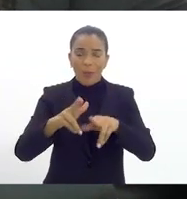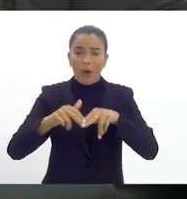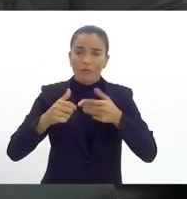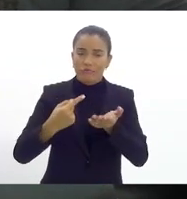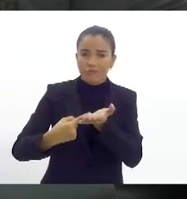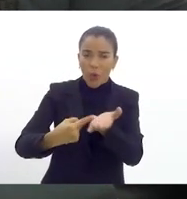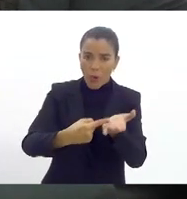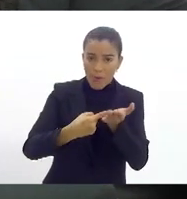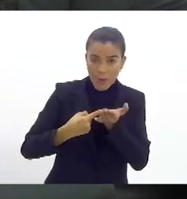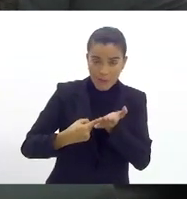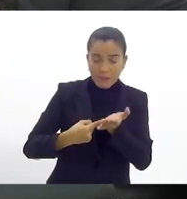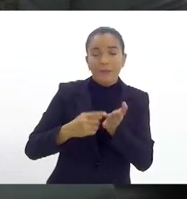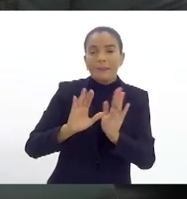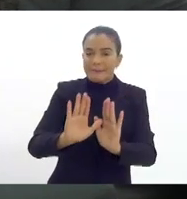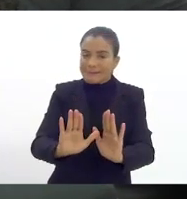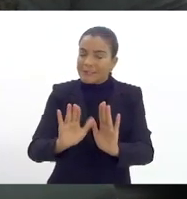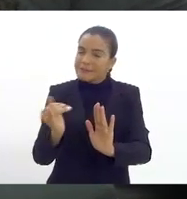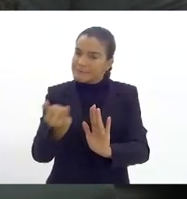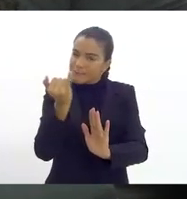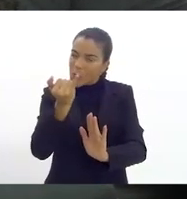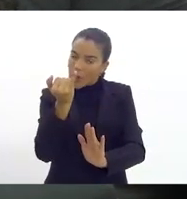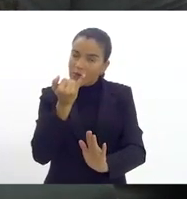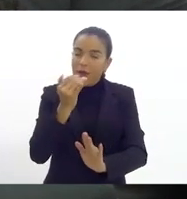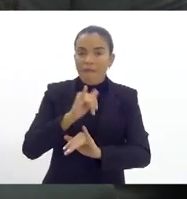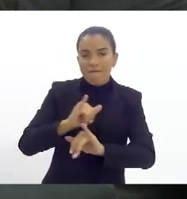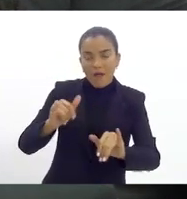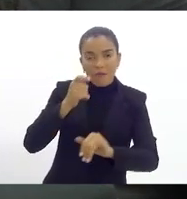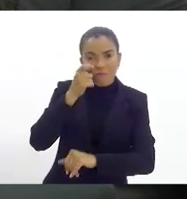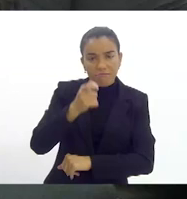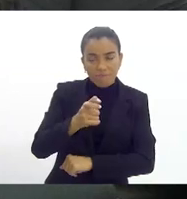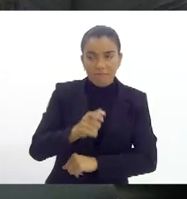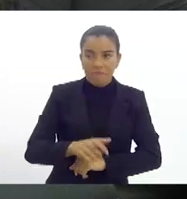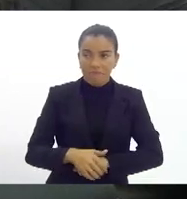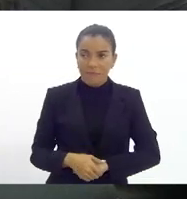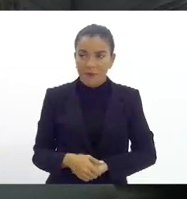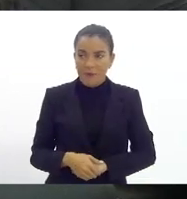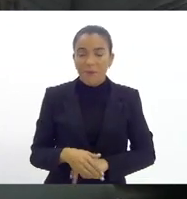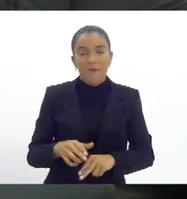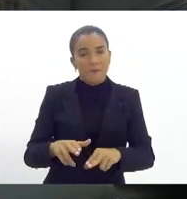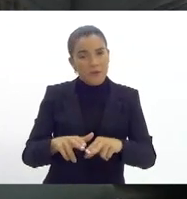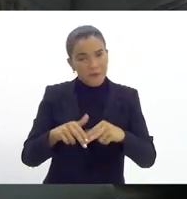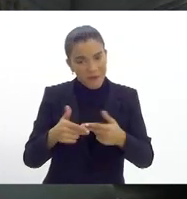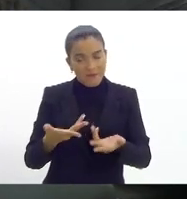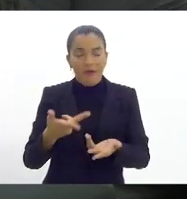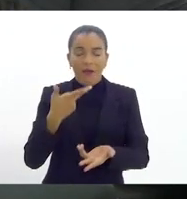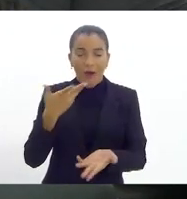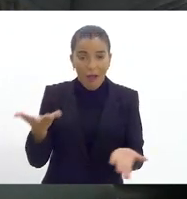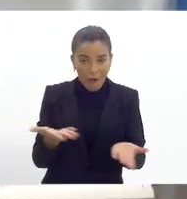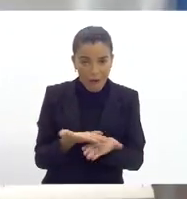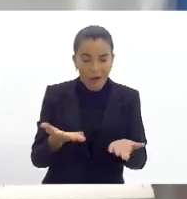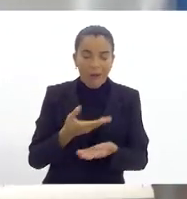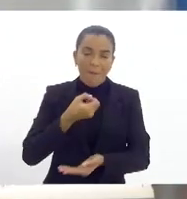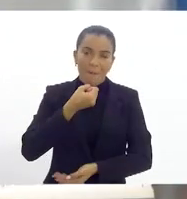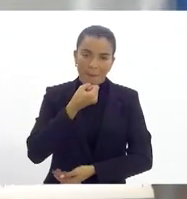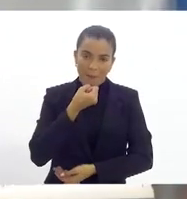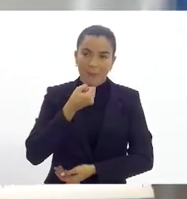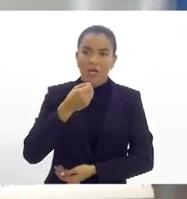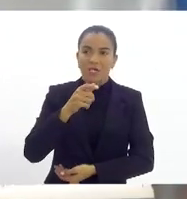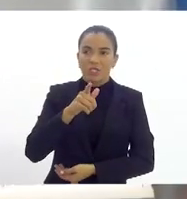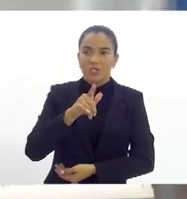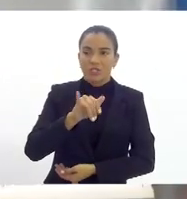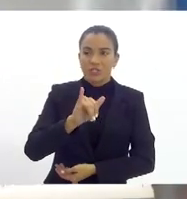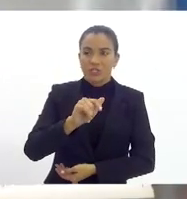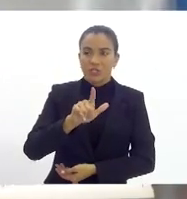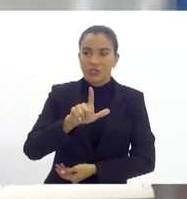compromissos mas importa registrar o interesse portanto gostaria de passar a palavra agora para o senhor